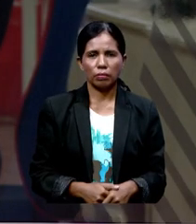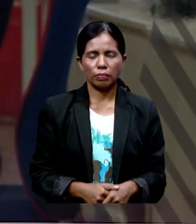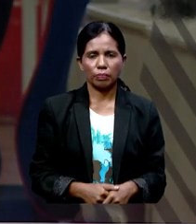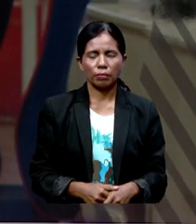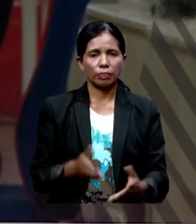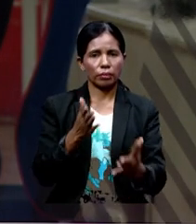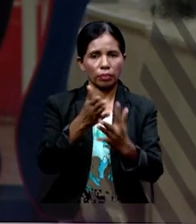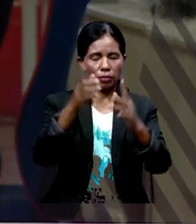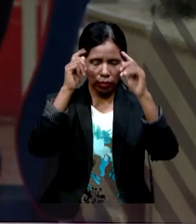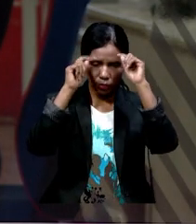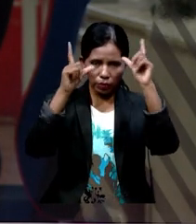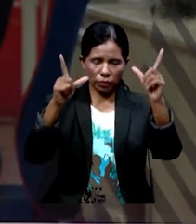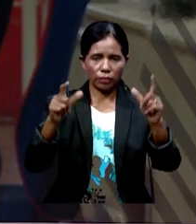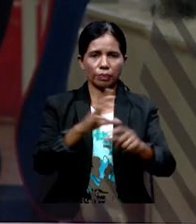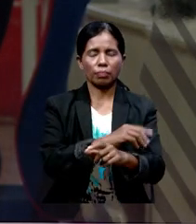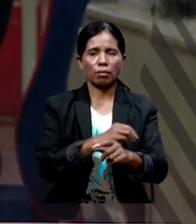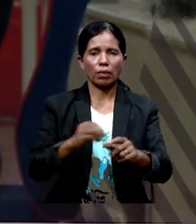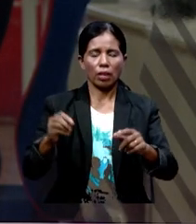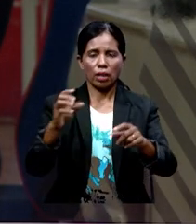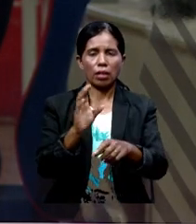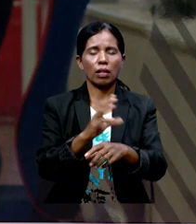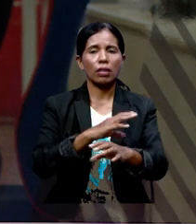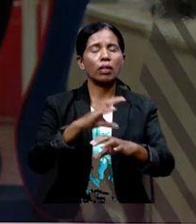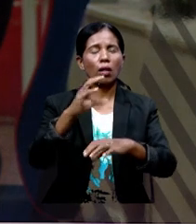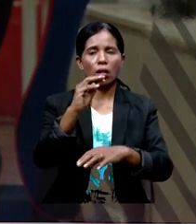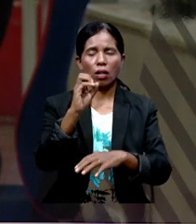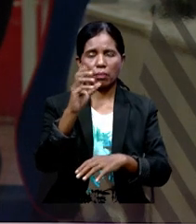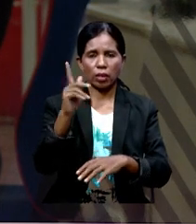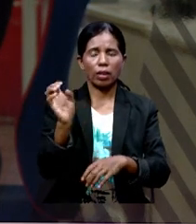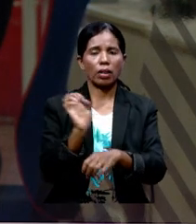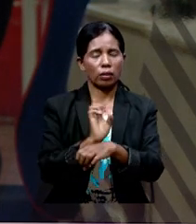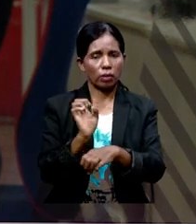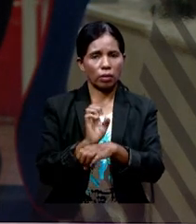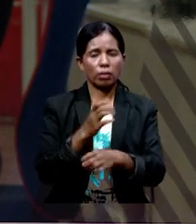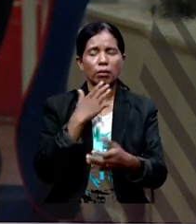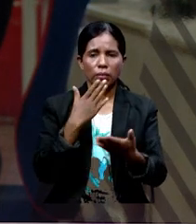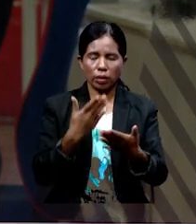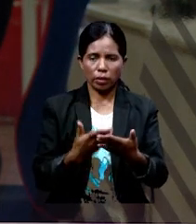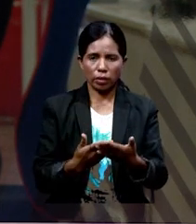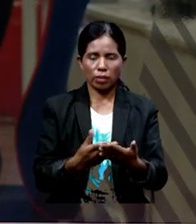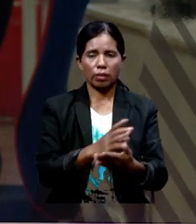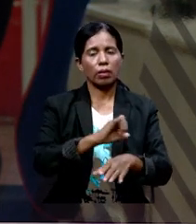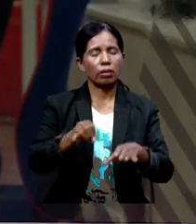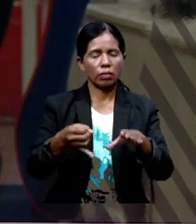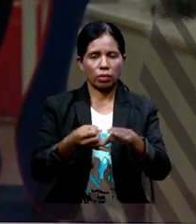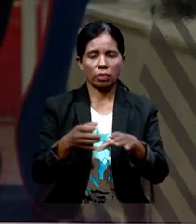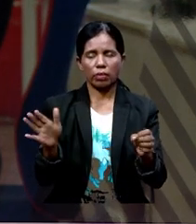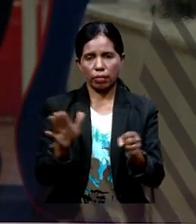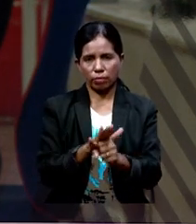Adesão Timor-Leste da Organização Mundial do Comércio se diversifica a economia na B, resiliente, inclusiva, no